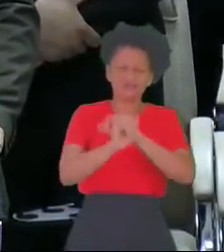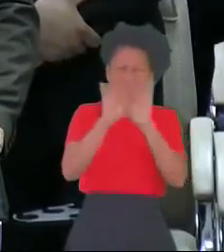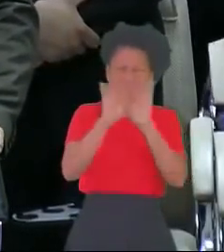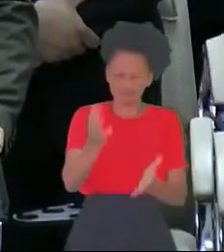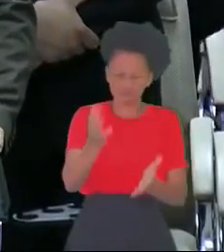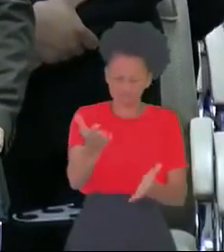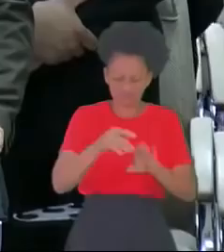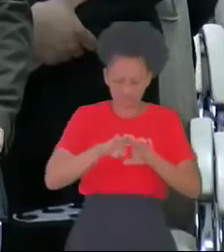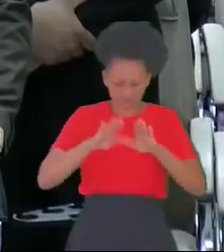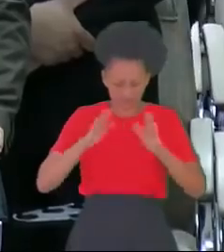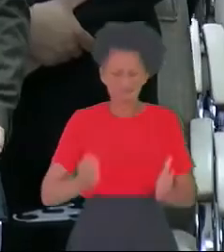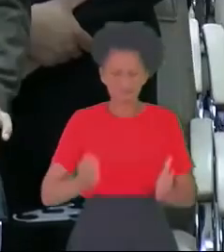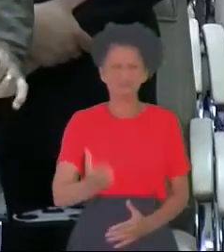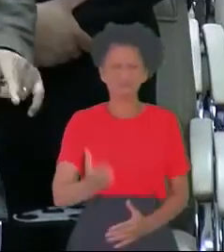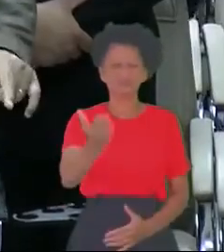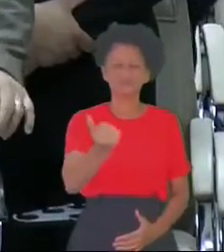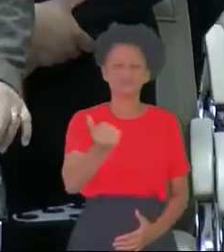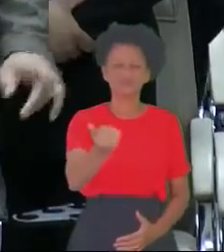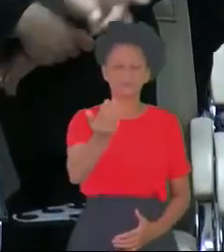altar.